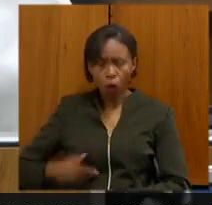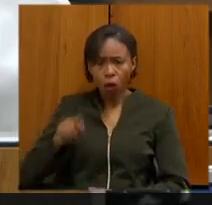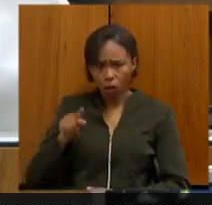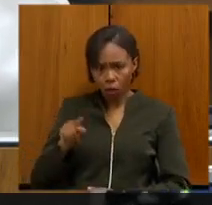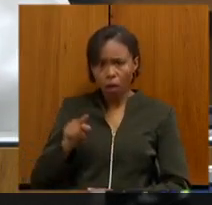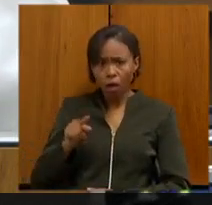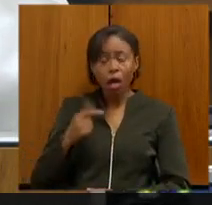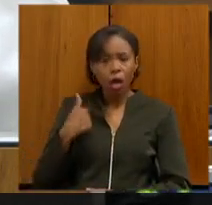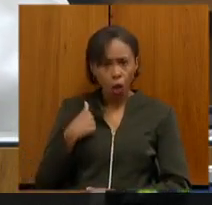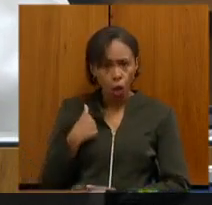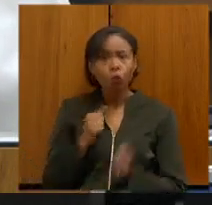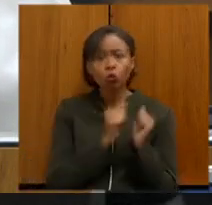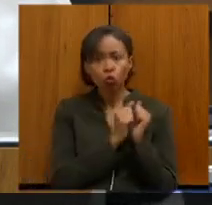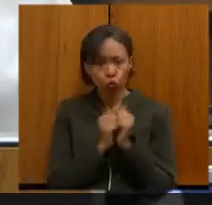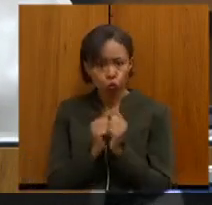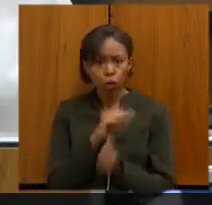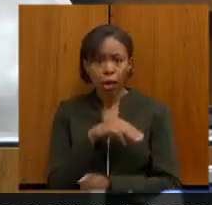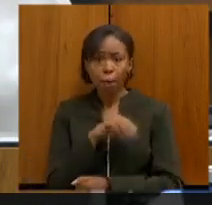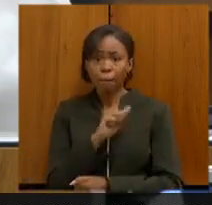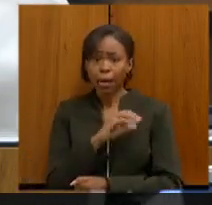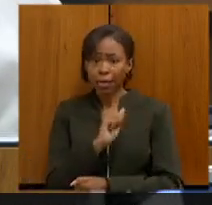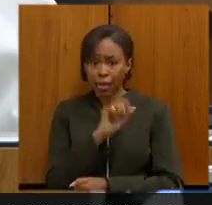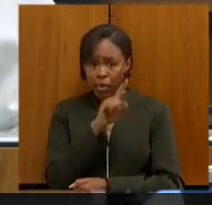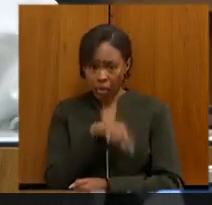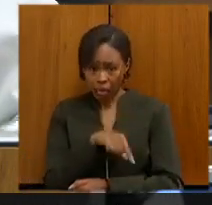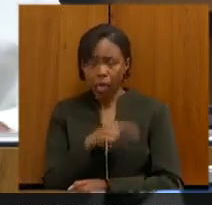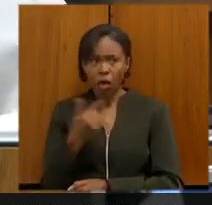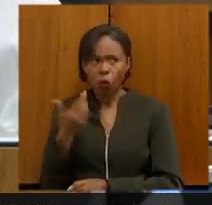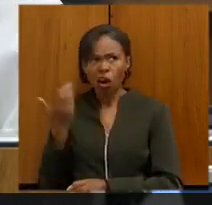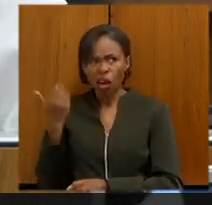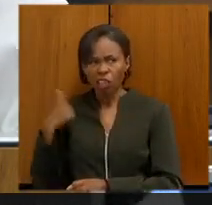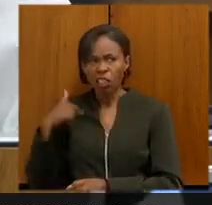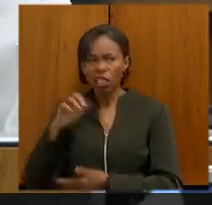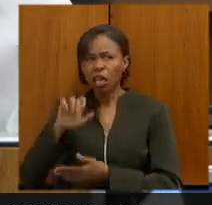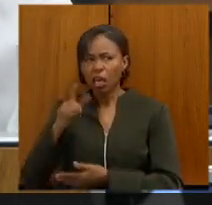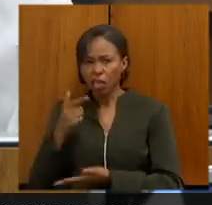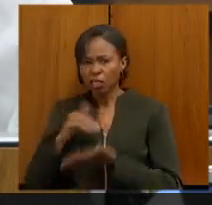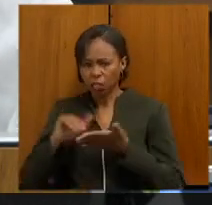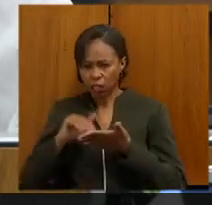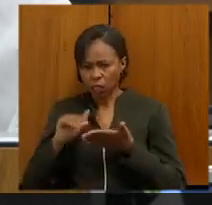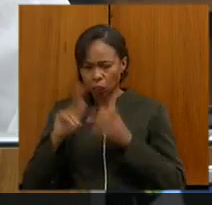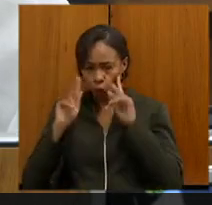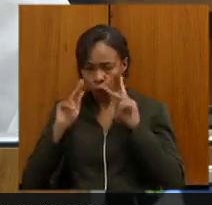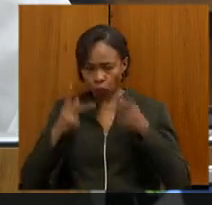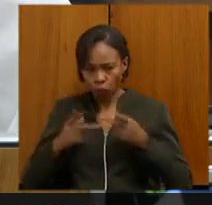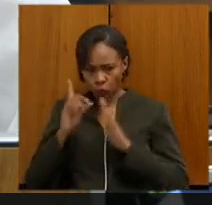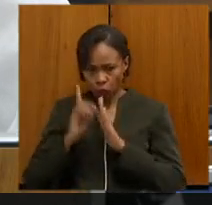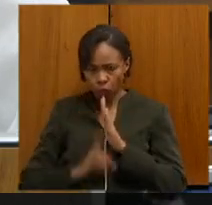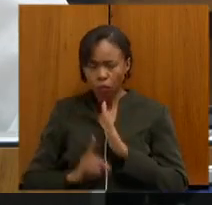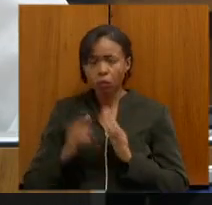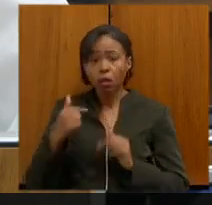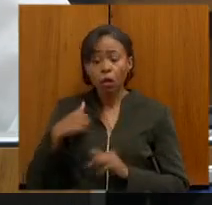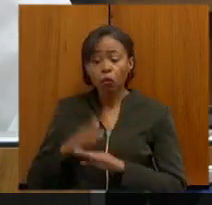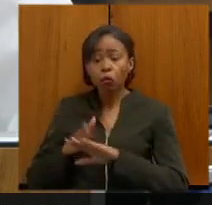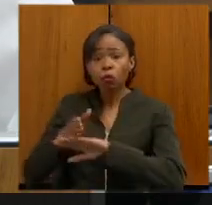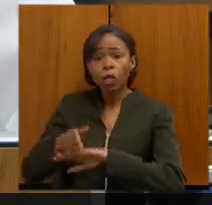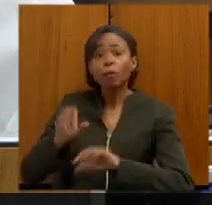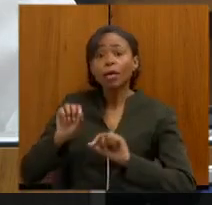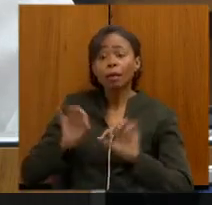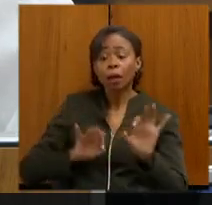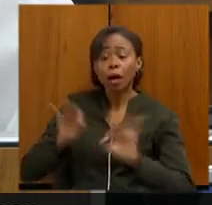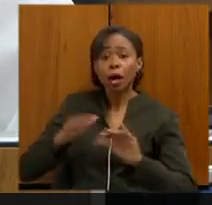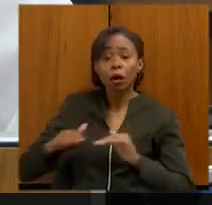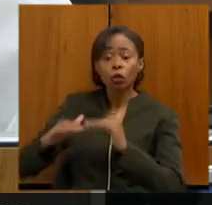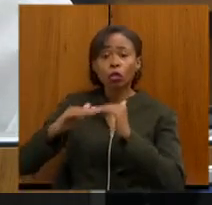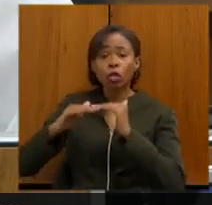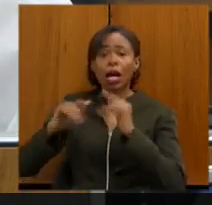fui com Macaé era secretário de direitos humanos do estado e marcar é Secretaria Para estadualizar que lugar e aqui